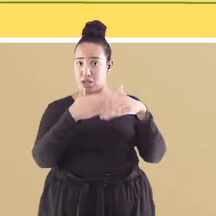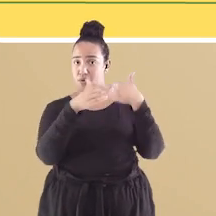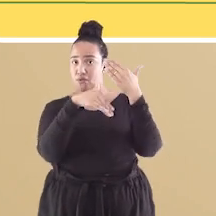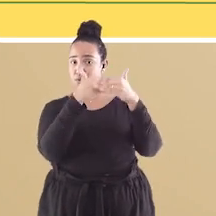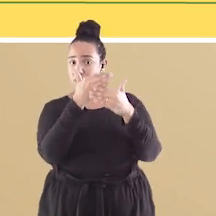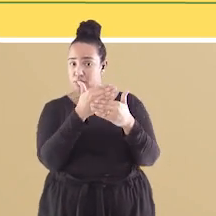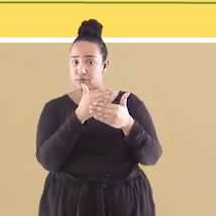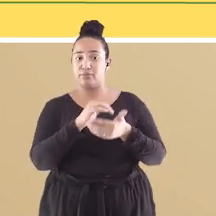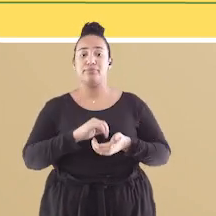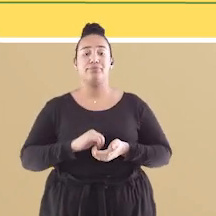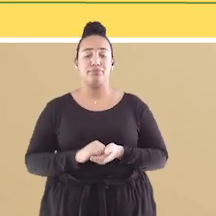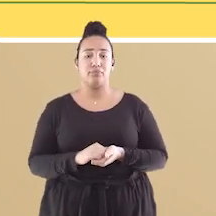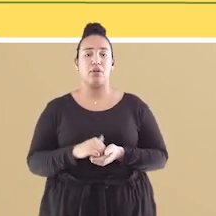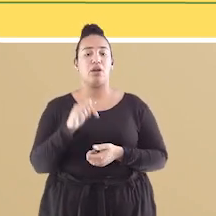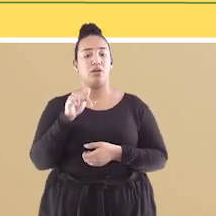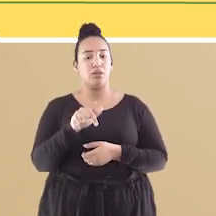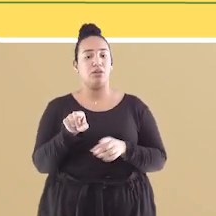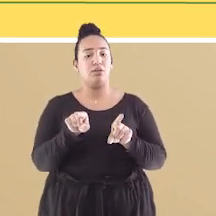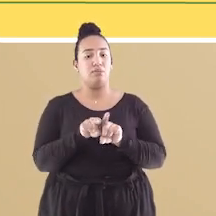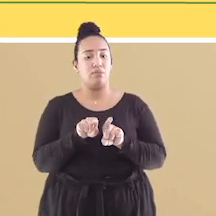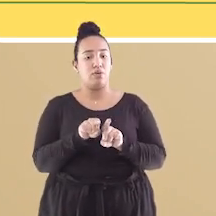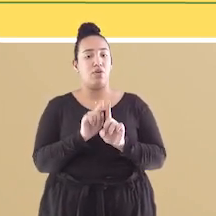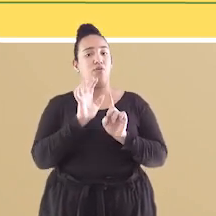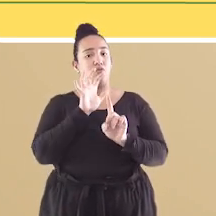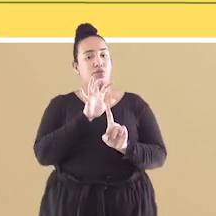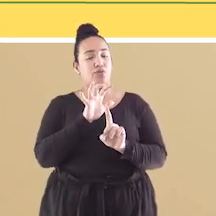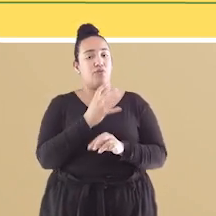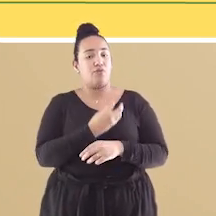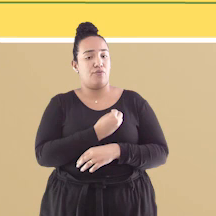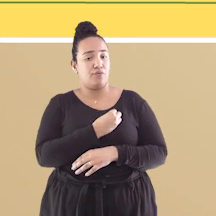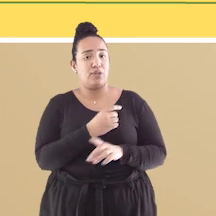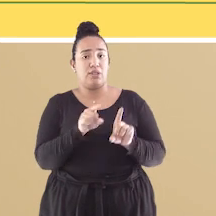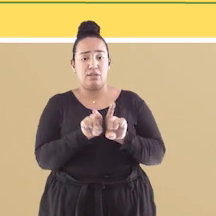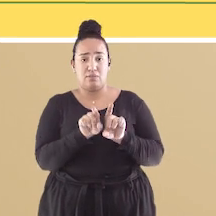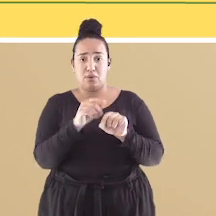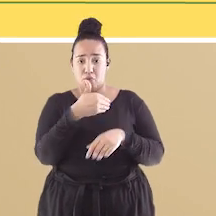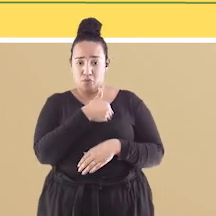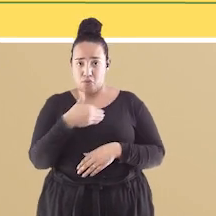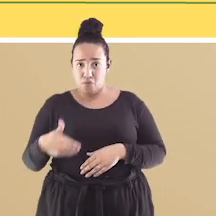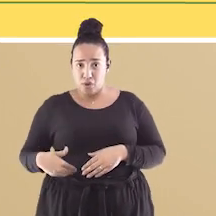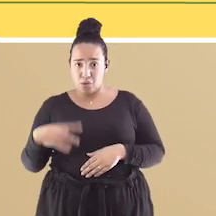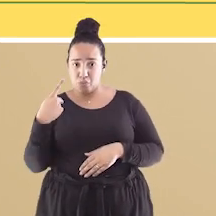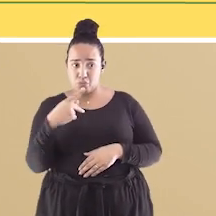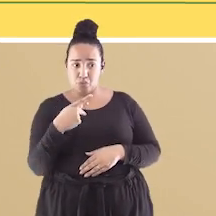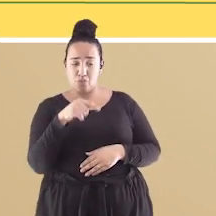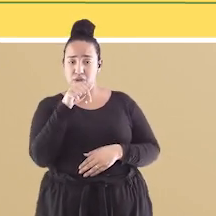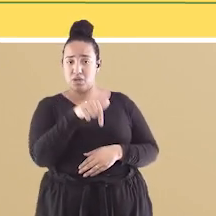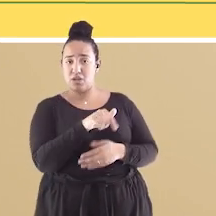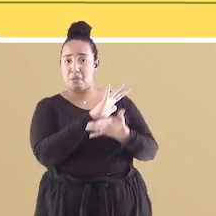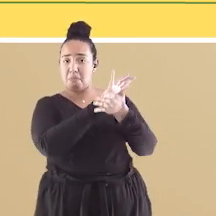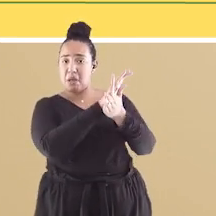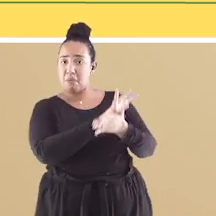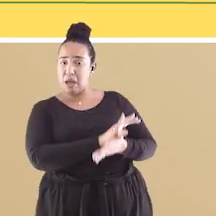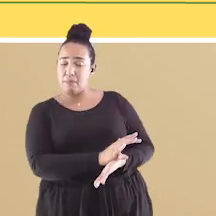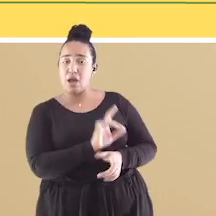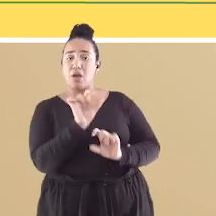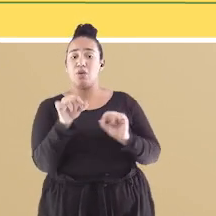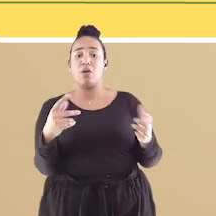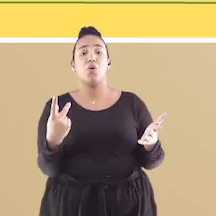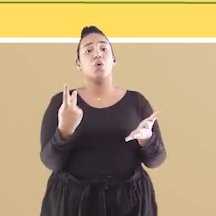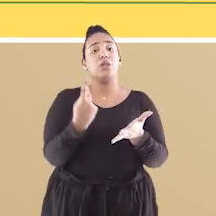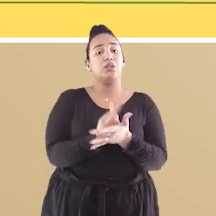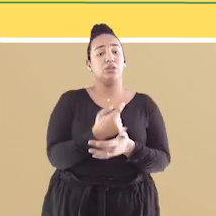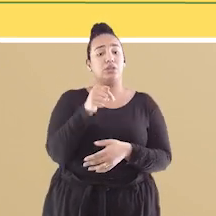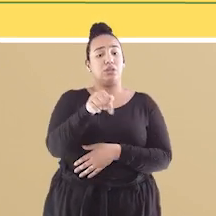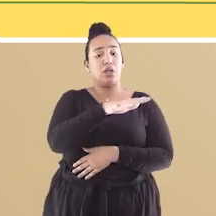foram sendo esquecidas e também negligenciadas pelo poder público. E isso contribuiu para que